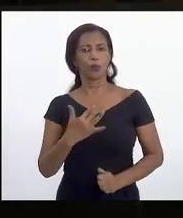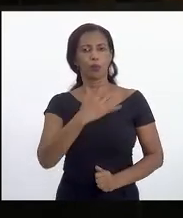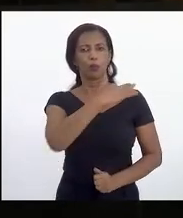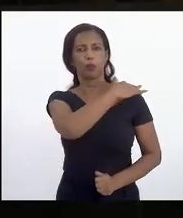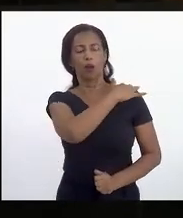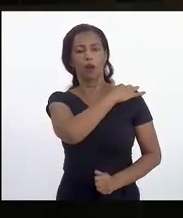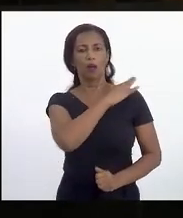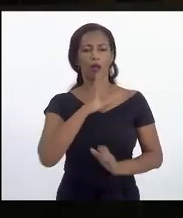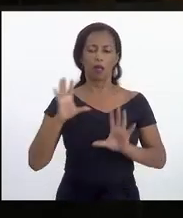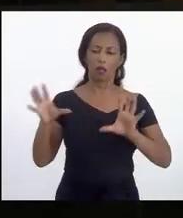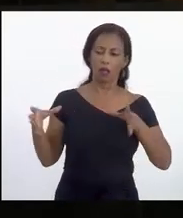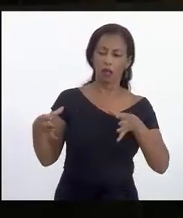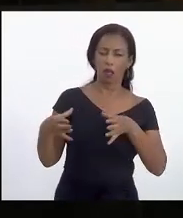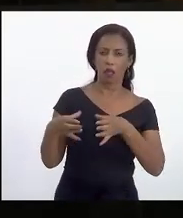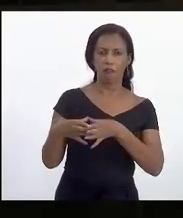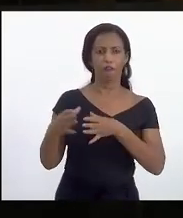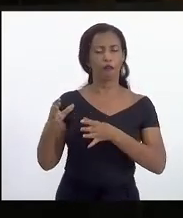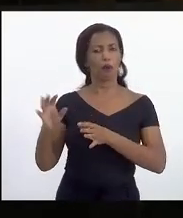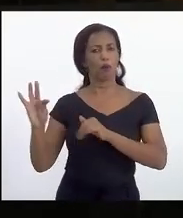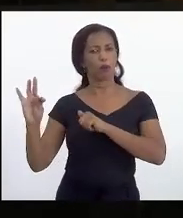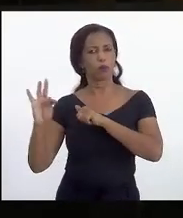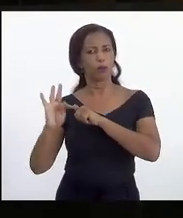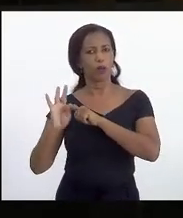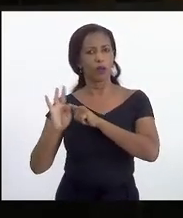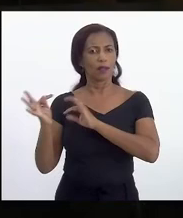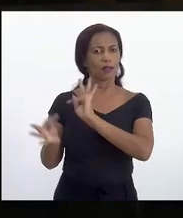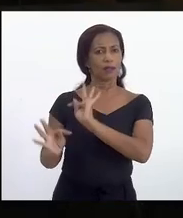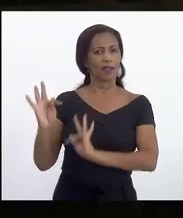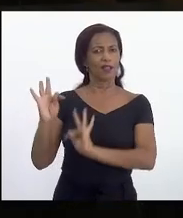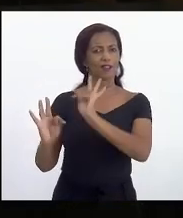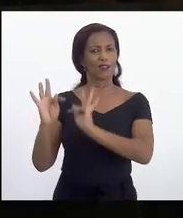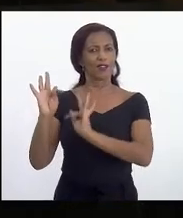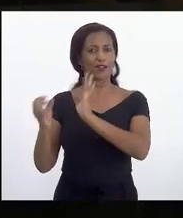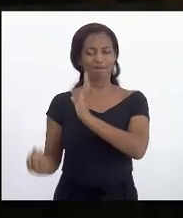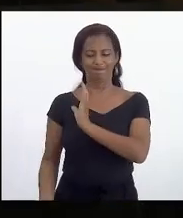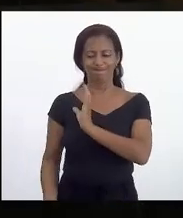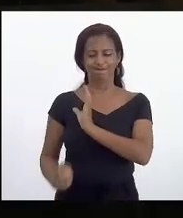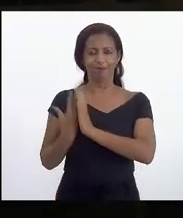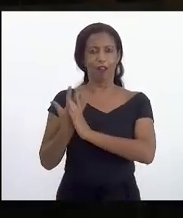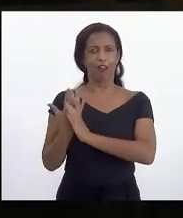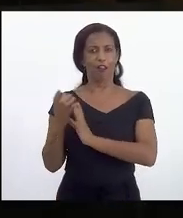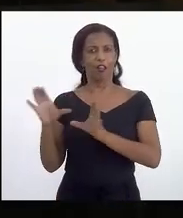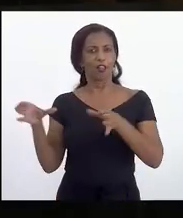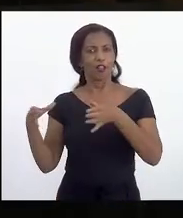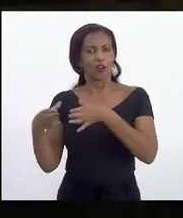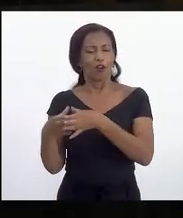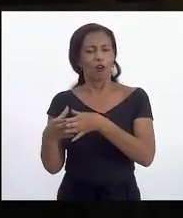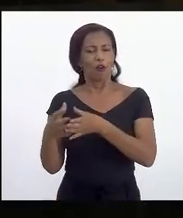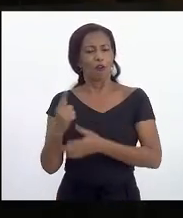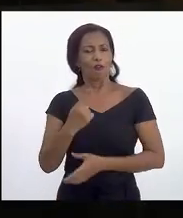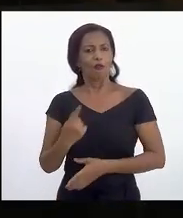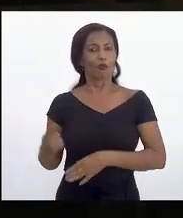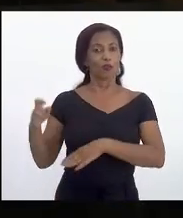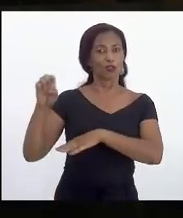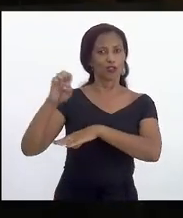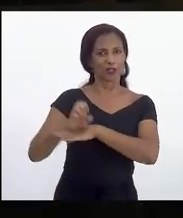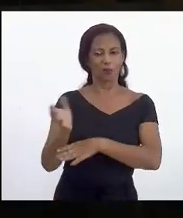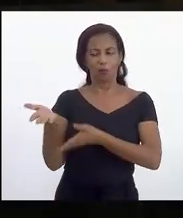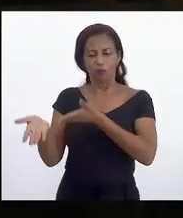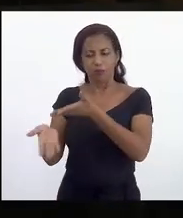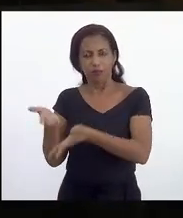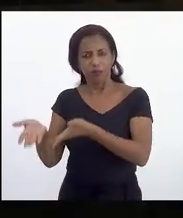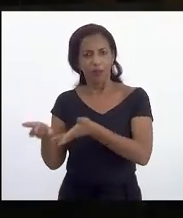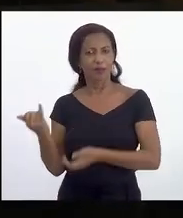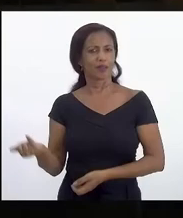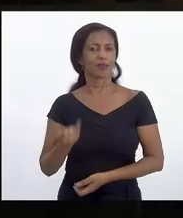que formam o cluster tecnológico naval da criação de uma governança Estadual a tratar